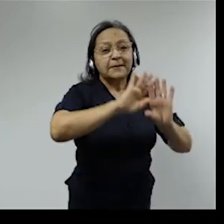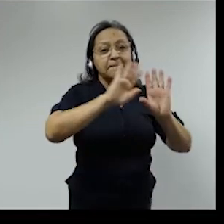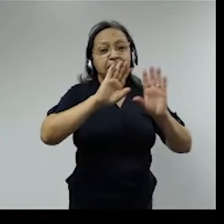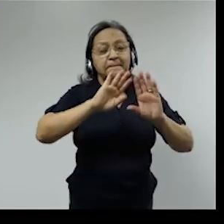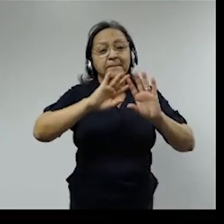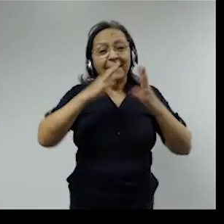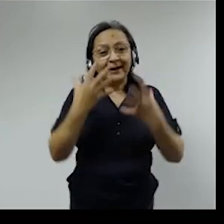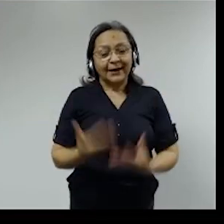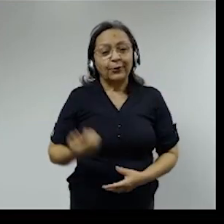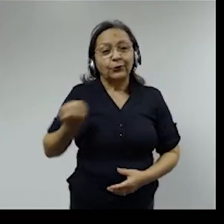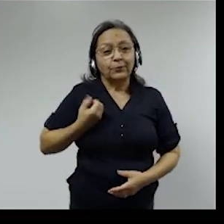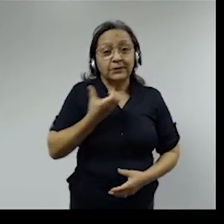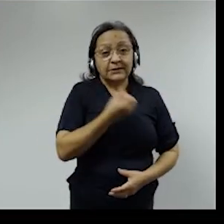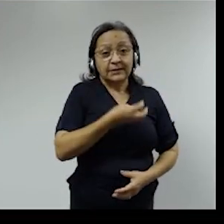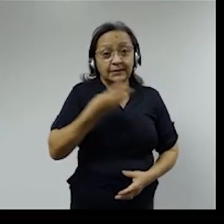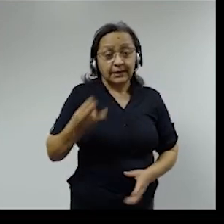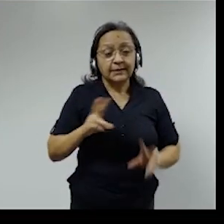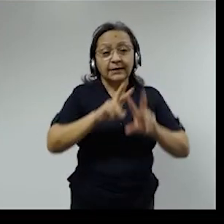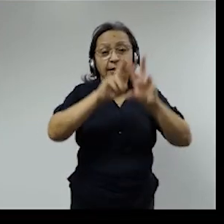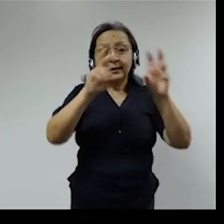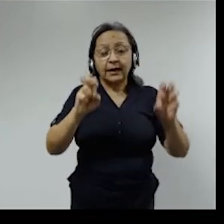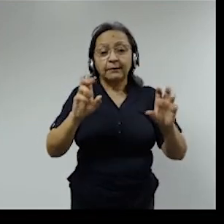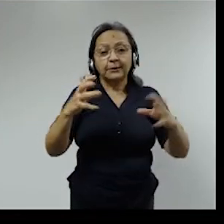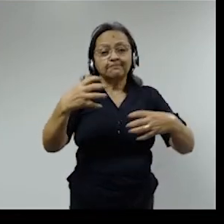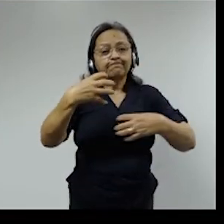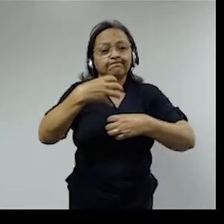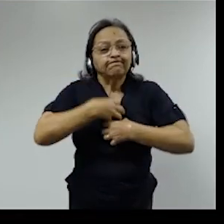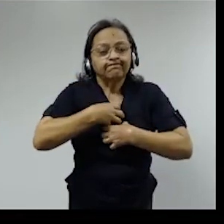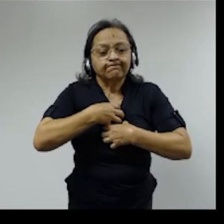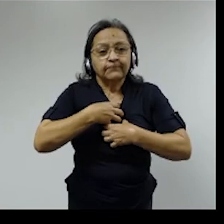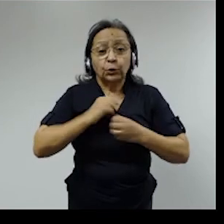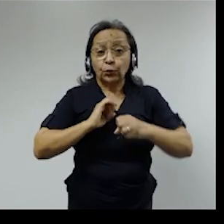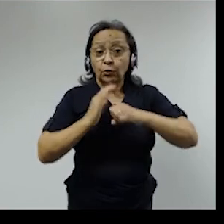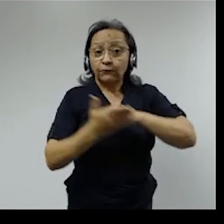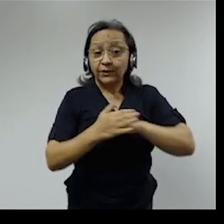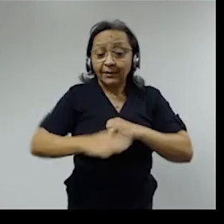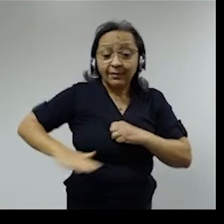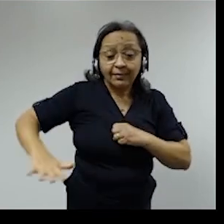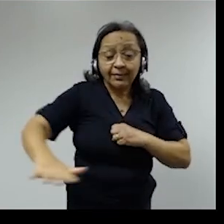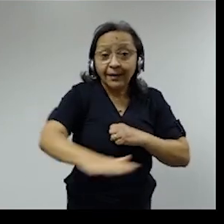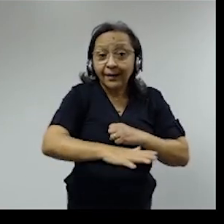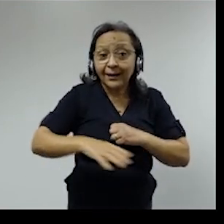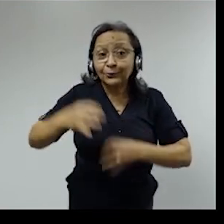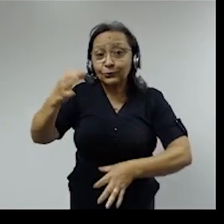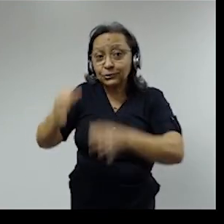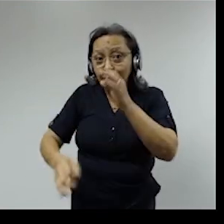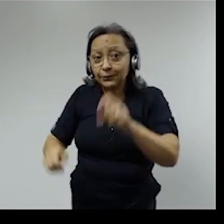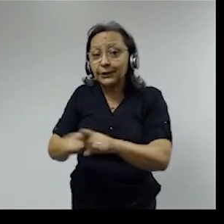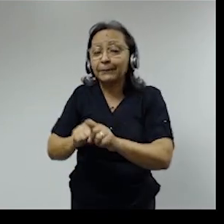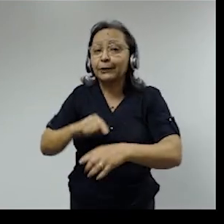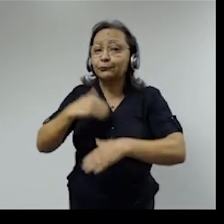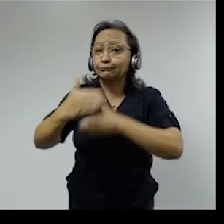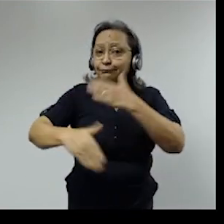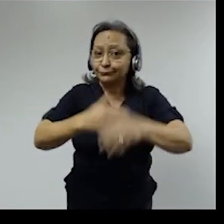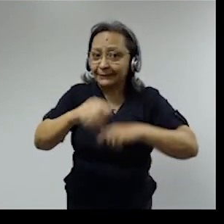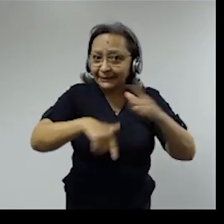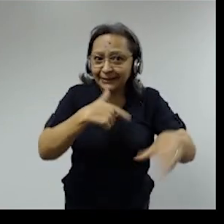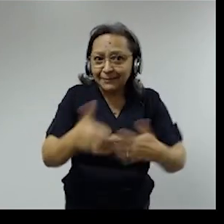que trata da temática Impactos do Covid-19 no mundo do direito e do processo do